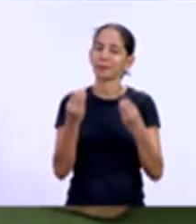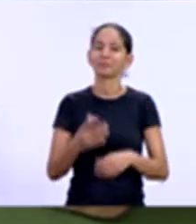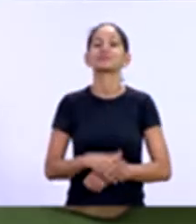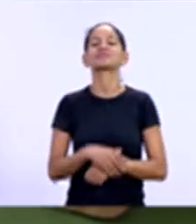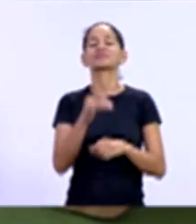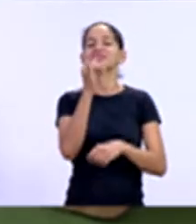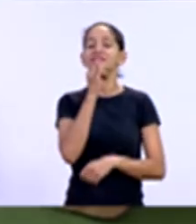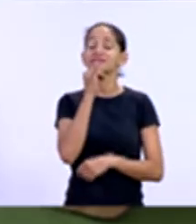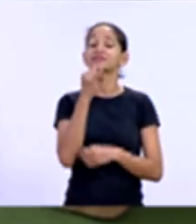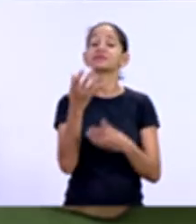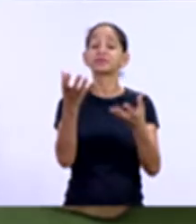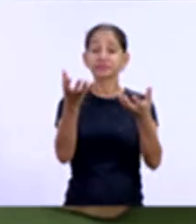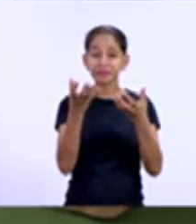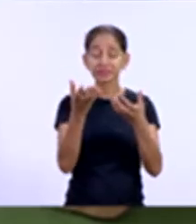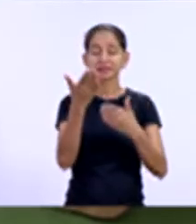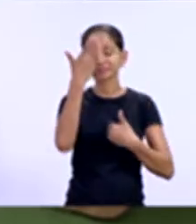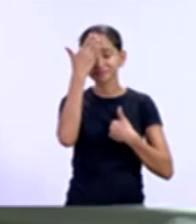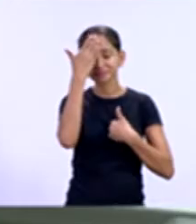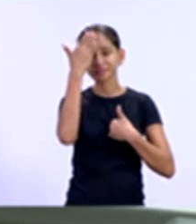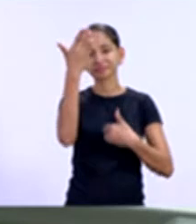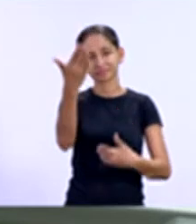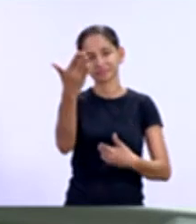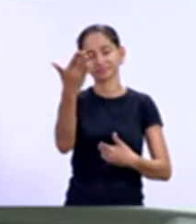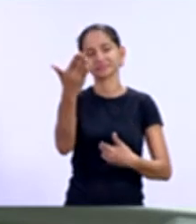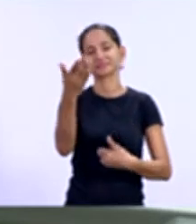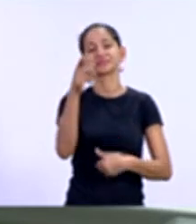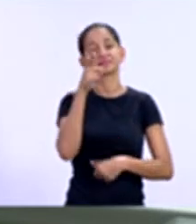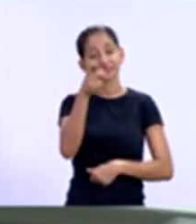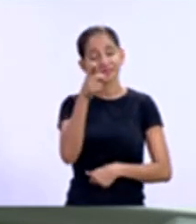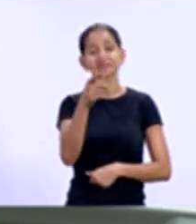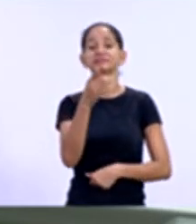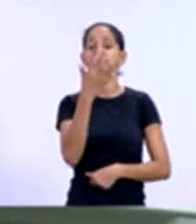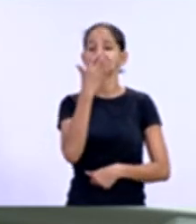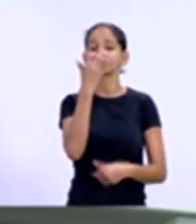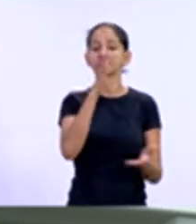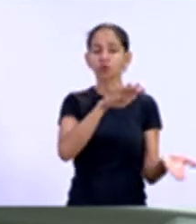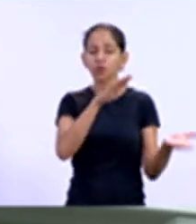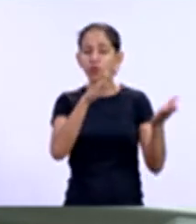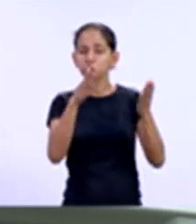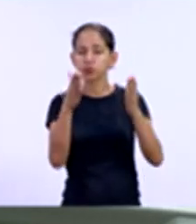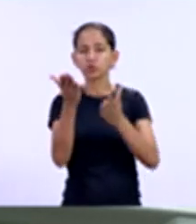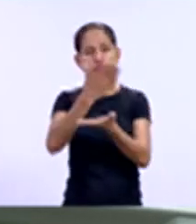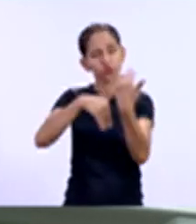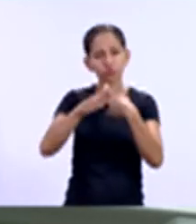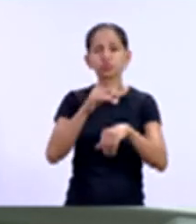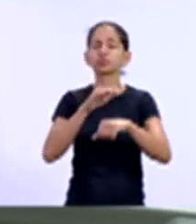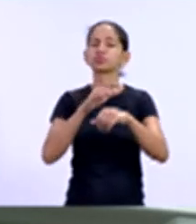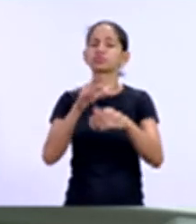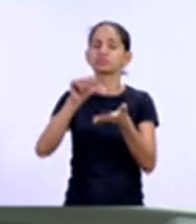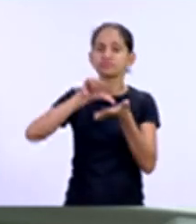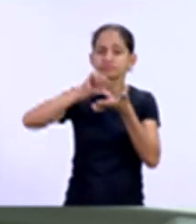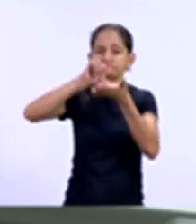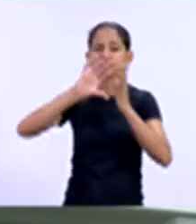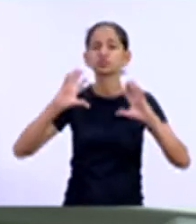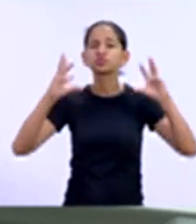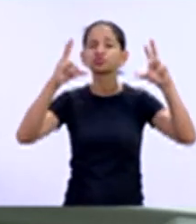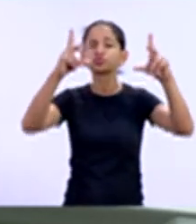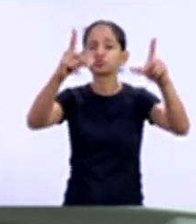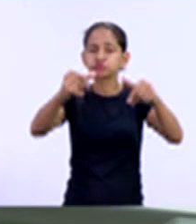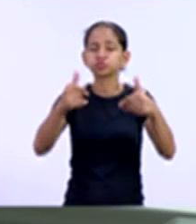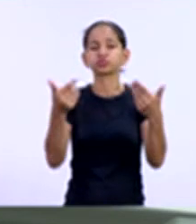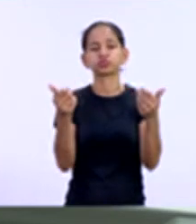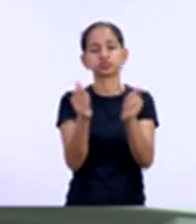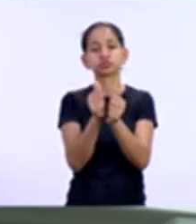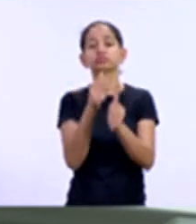queremos é essa que eu tô falando. agradecer, né, a você que nos acompanha, aos polos, aos tutores,